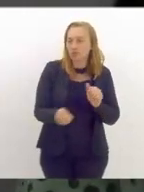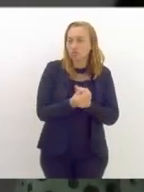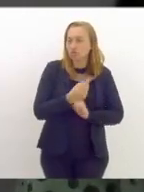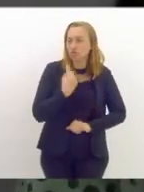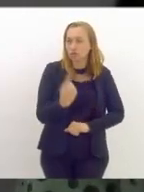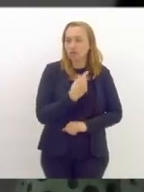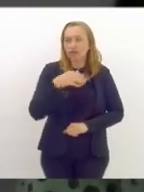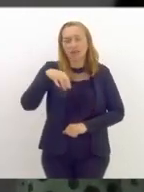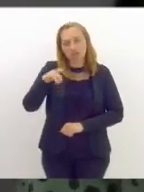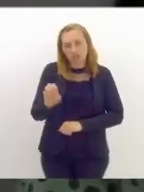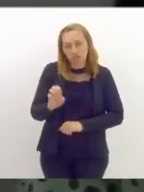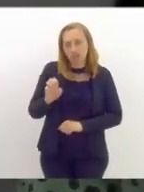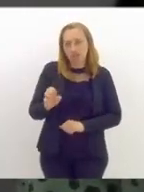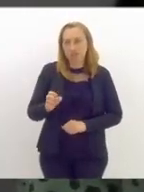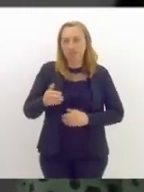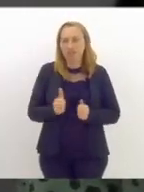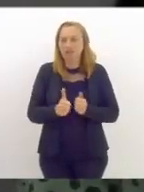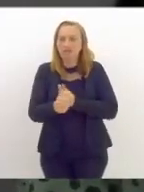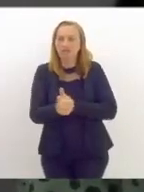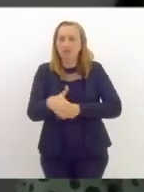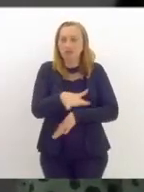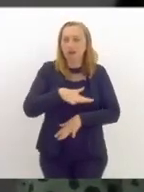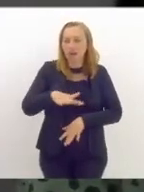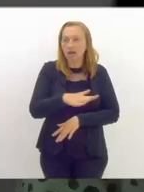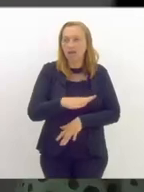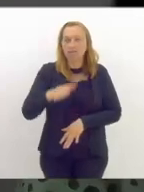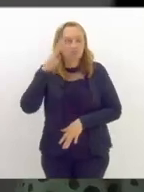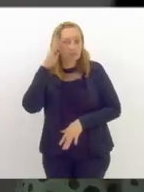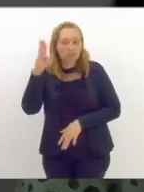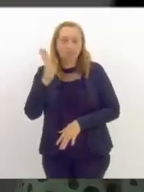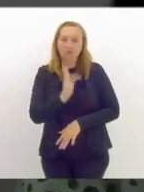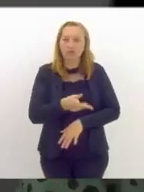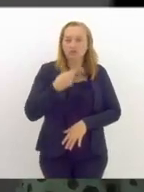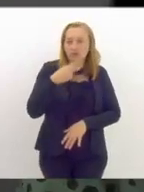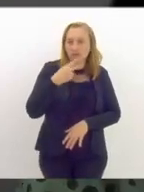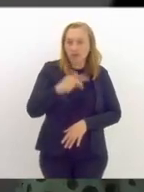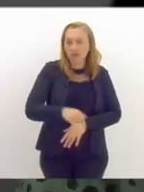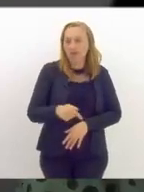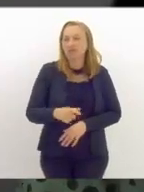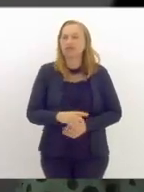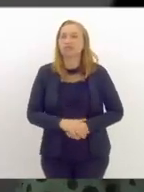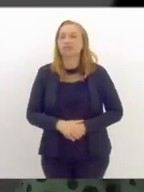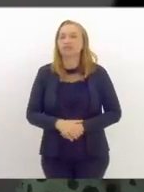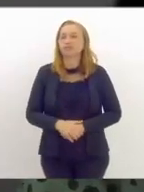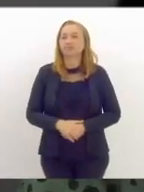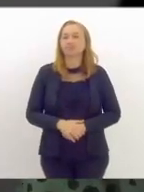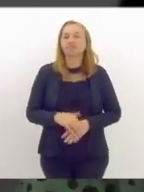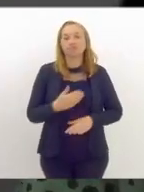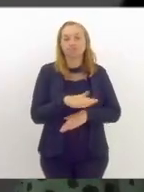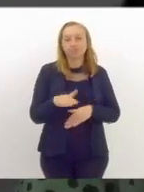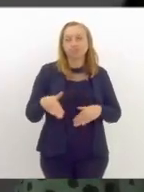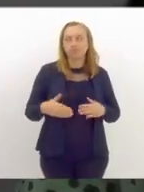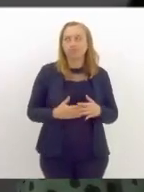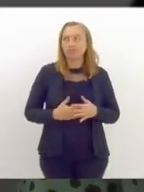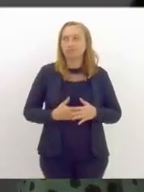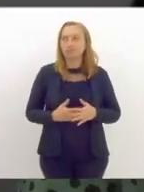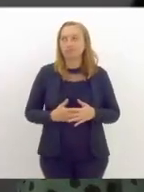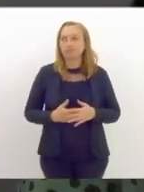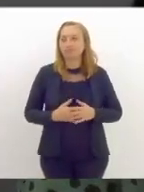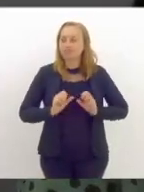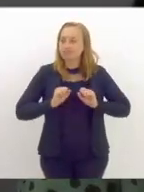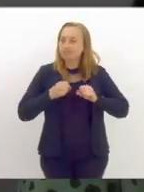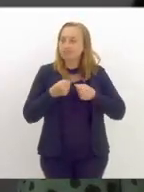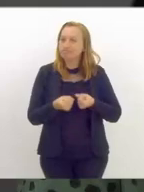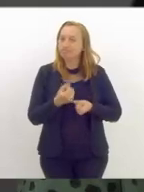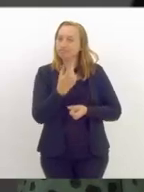estava à frente de uma área específica que já foi dita aqui, que tem a ver com toda essa